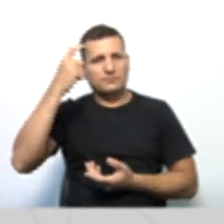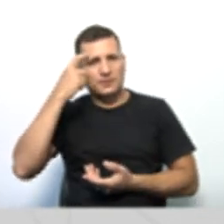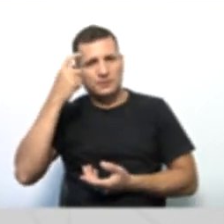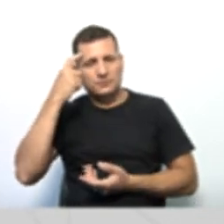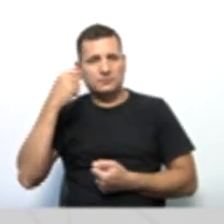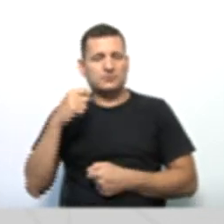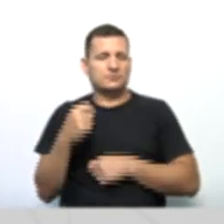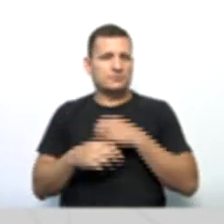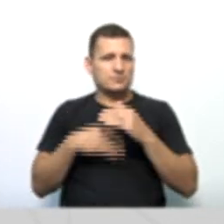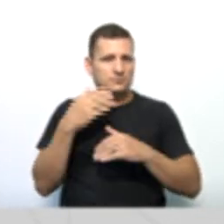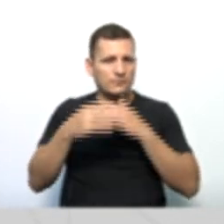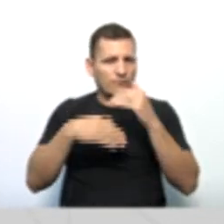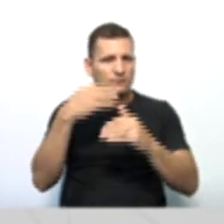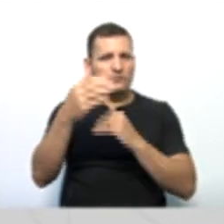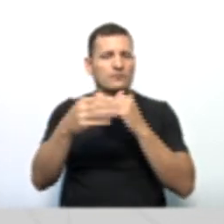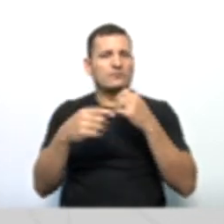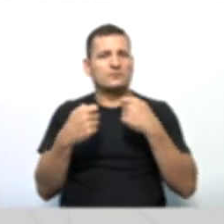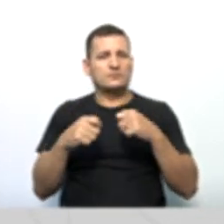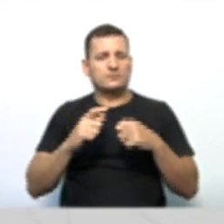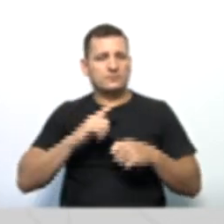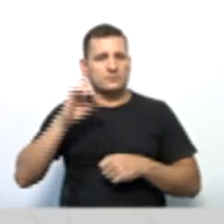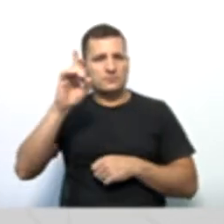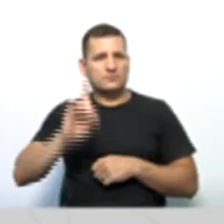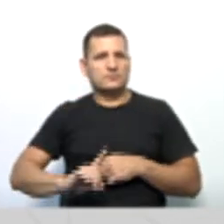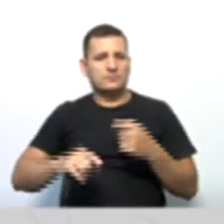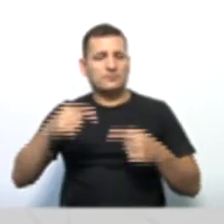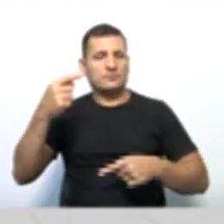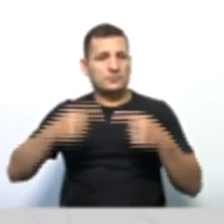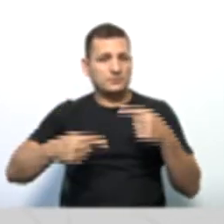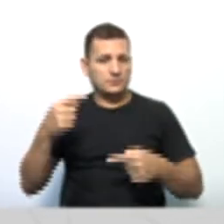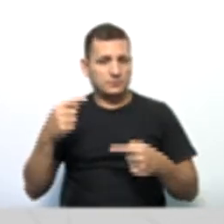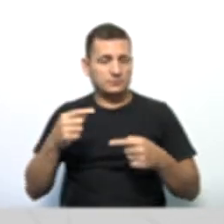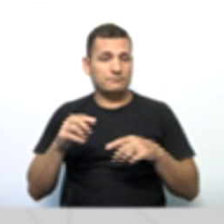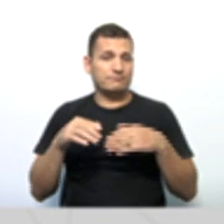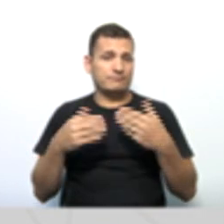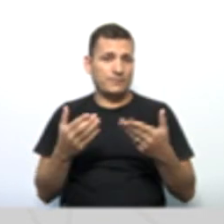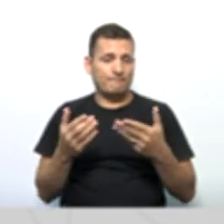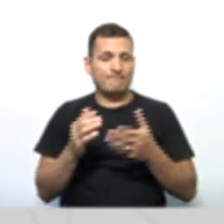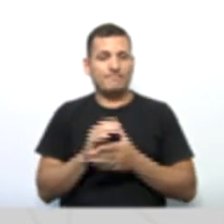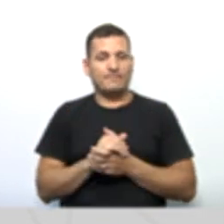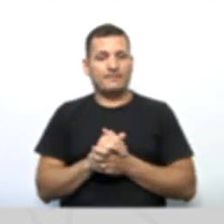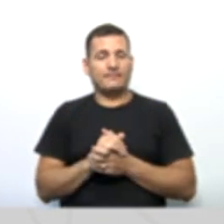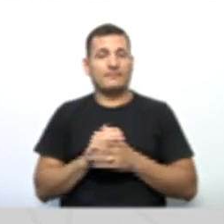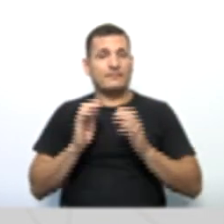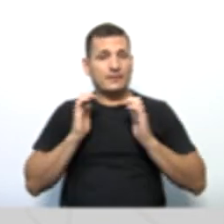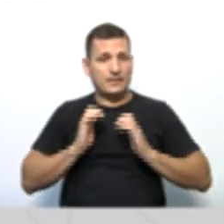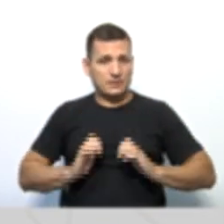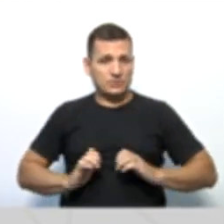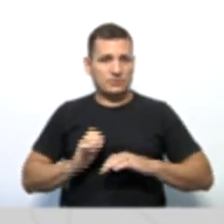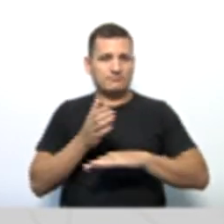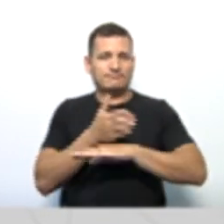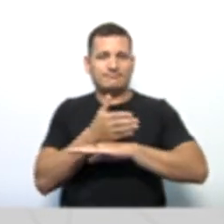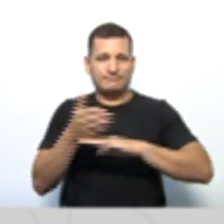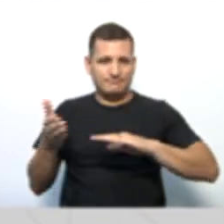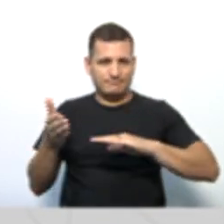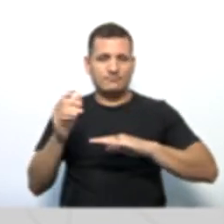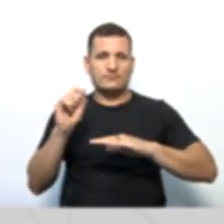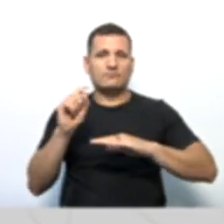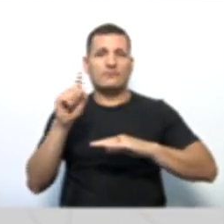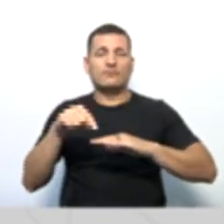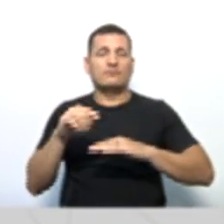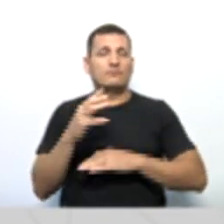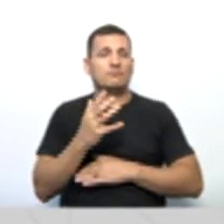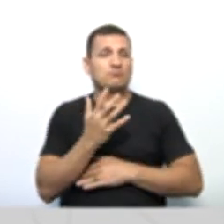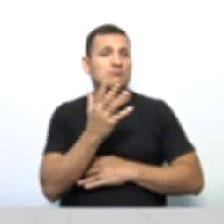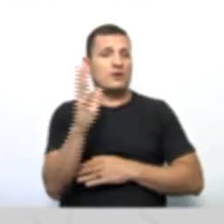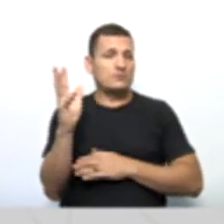desenvolver intelectualmente, precisa ter direitos políticos. Então, o que vai basear a ética nesse período é a